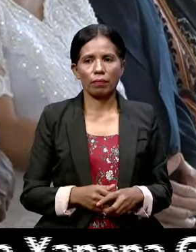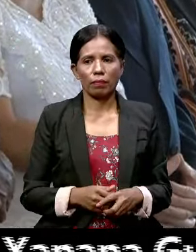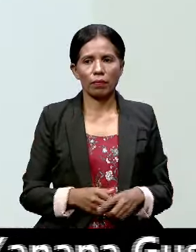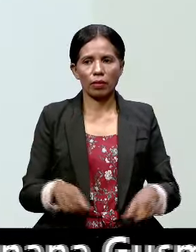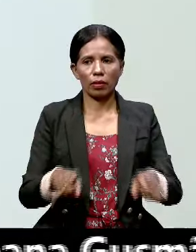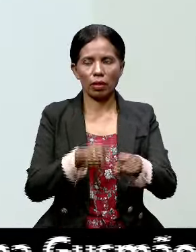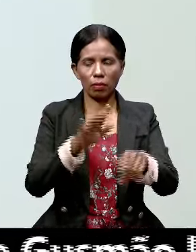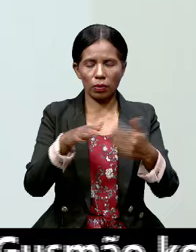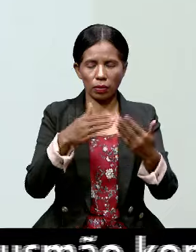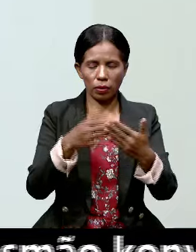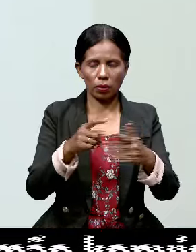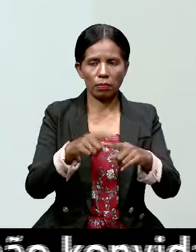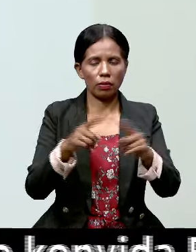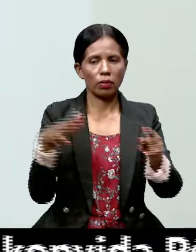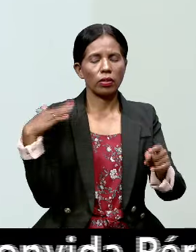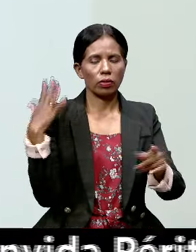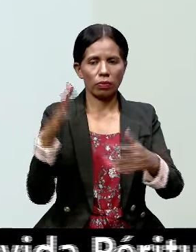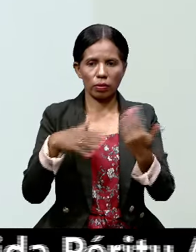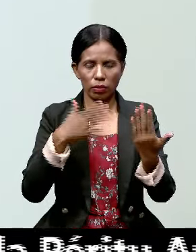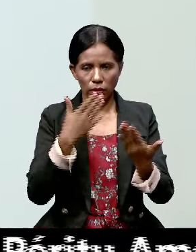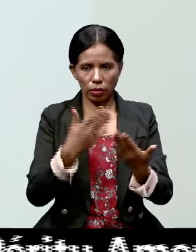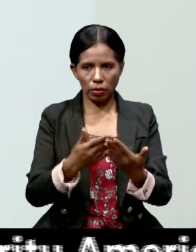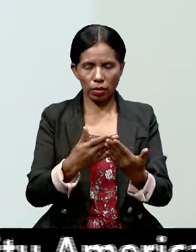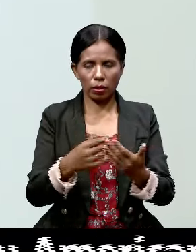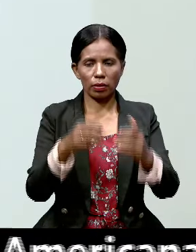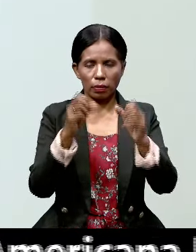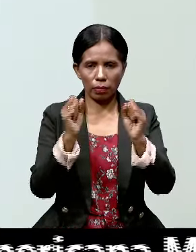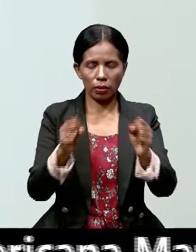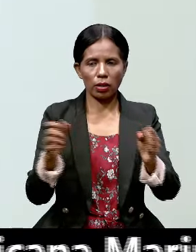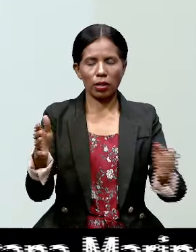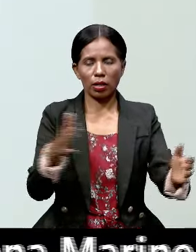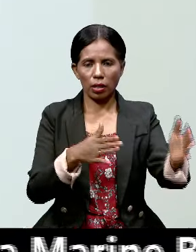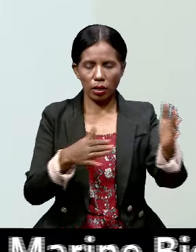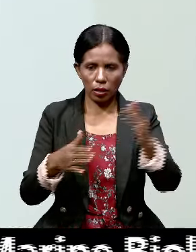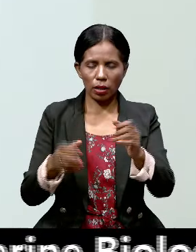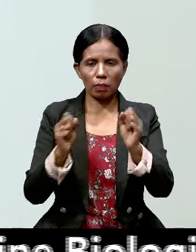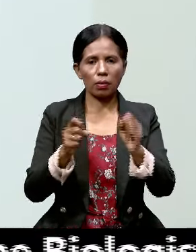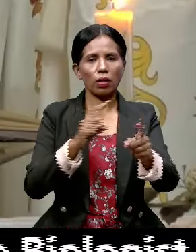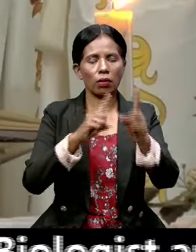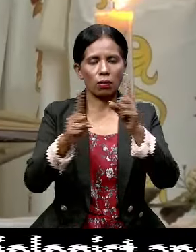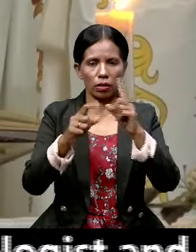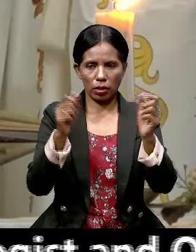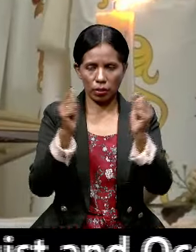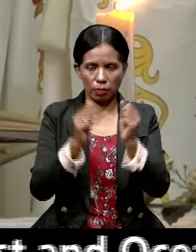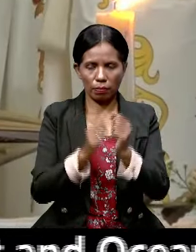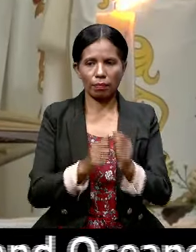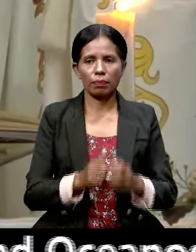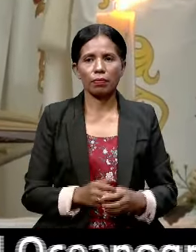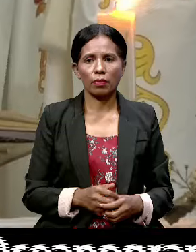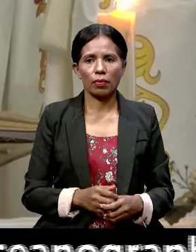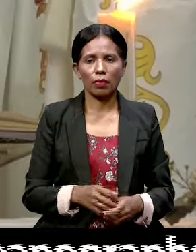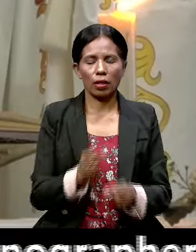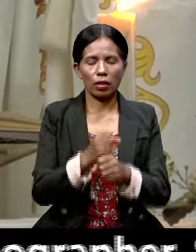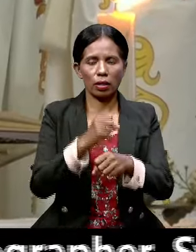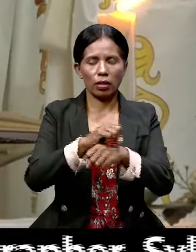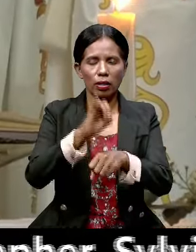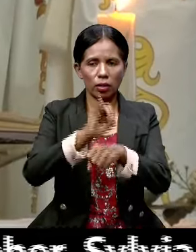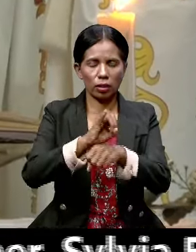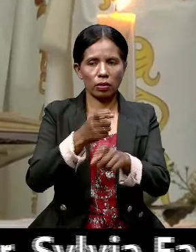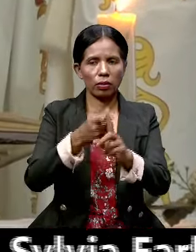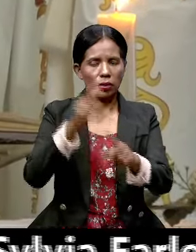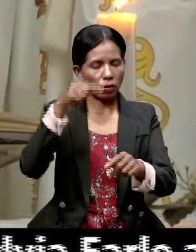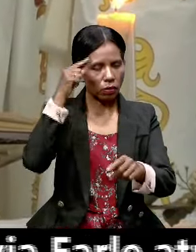Sarani Sira Roto, mas vele o jovem Sira. Para bele alibur, bele coalia, bele... Construção capela reta na apoio russo